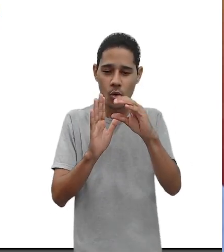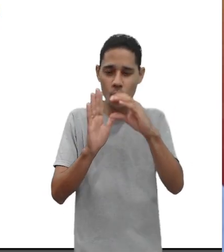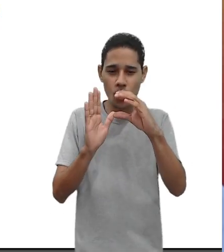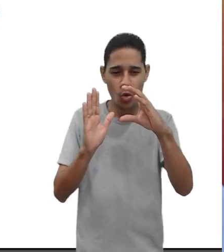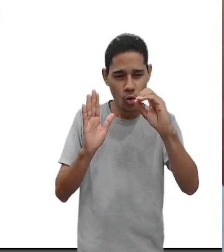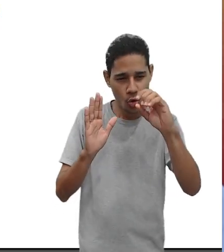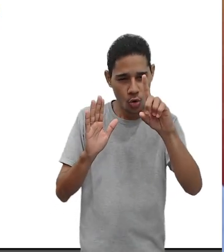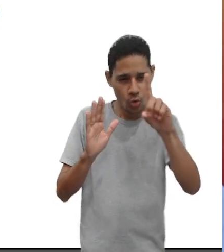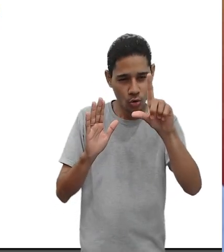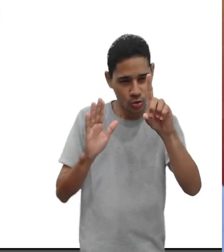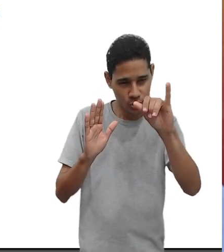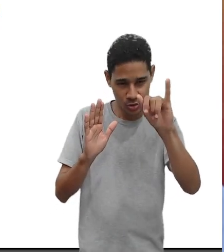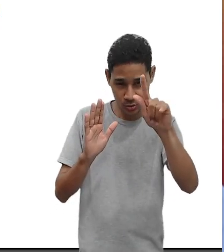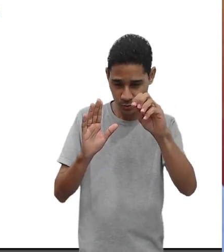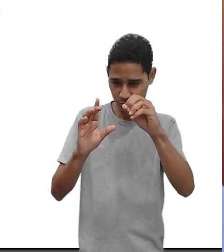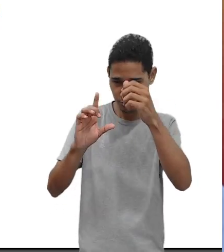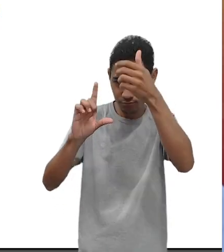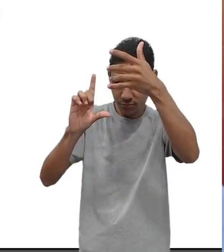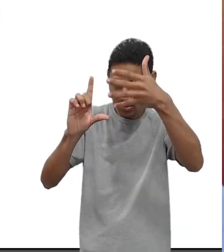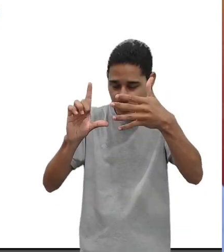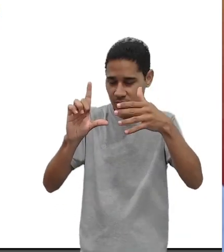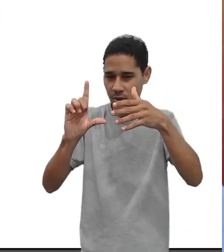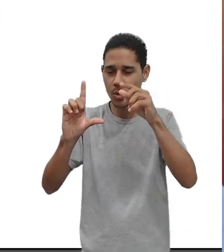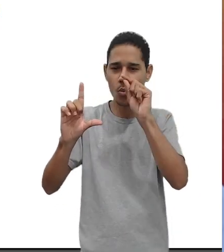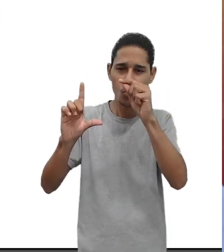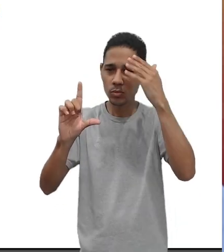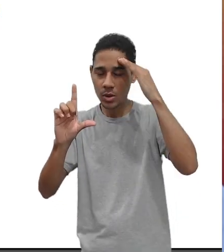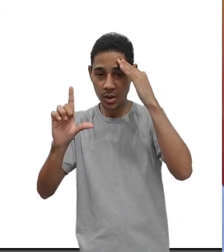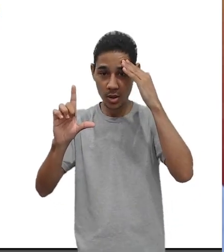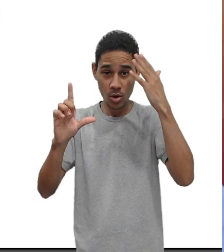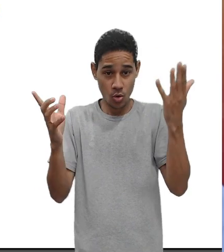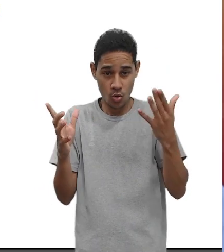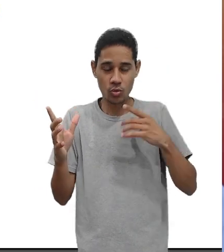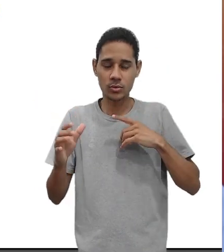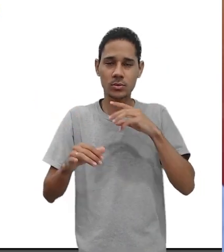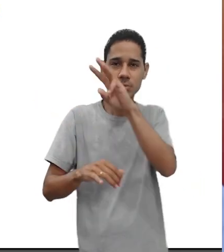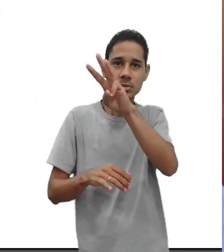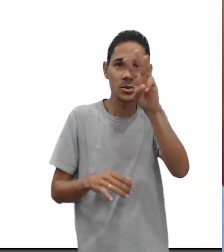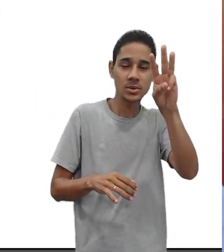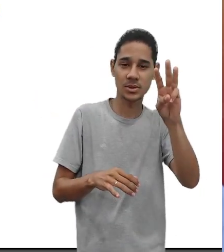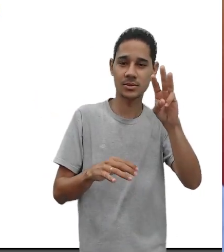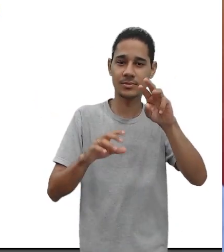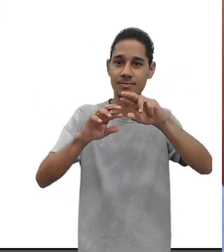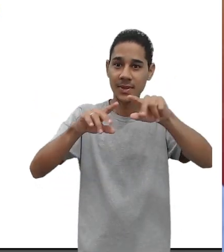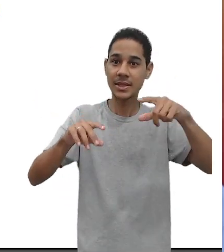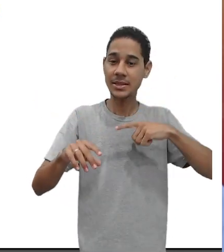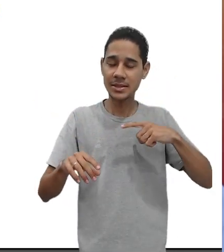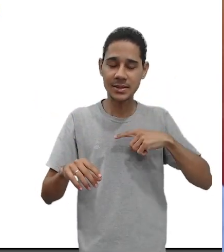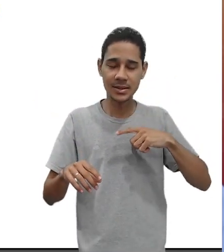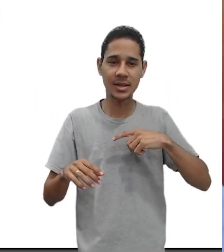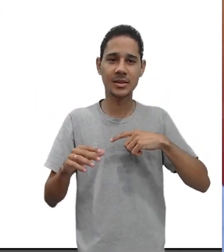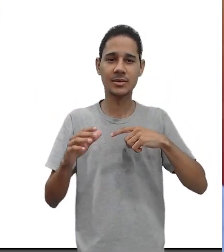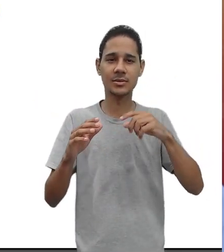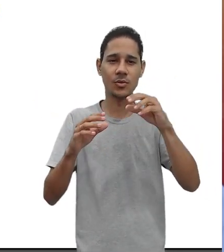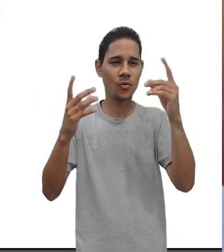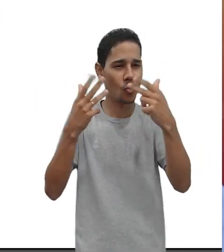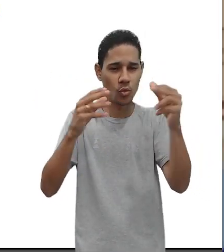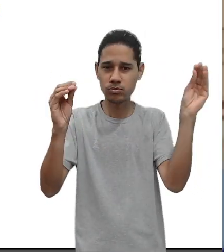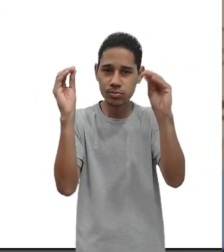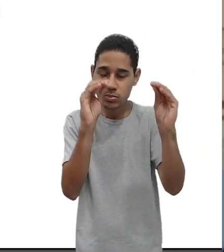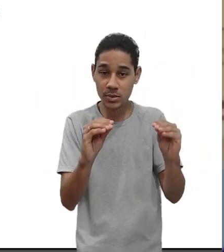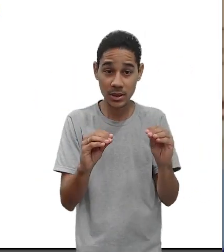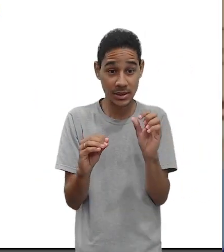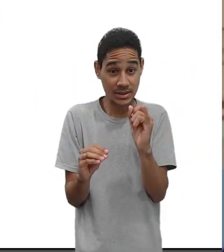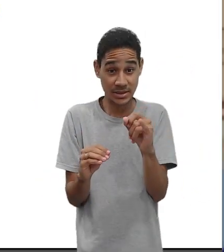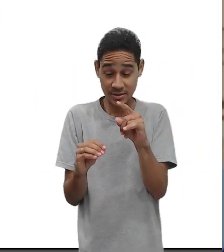as páginas estão repletas de conteúdo, então se você não tiver uma semântica, para você depois conseguir ajustar um código, por